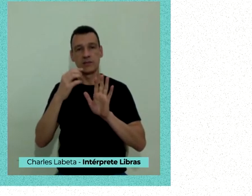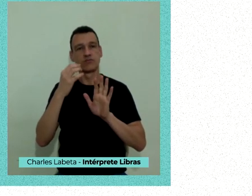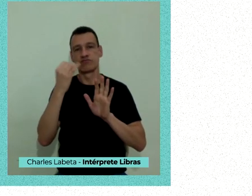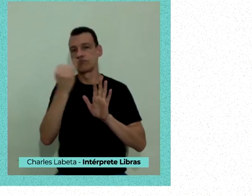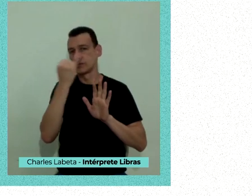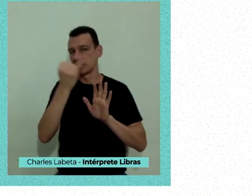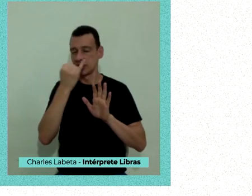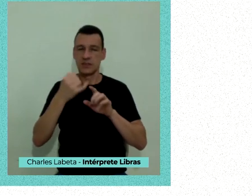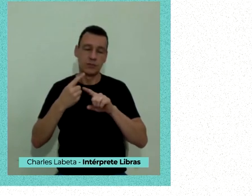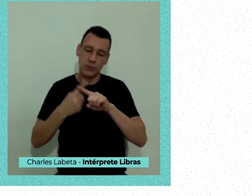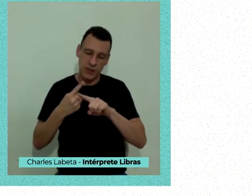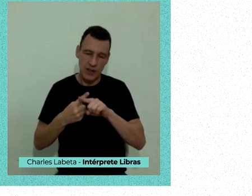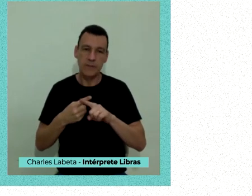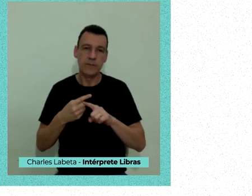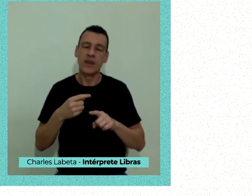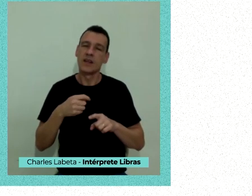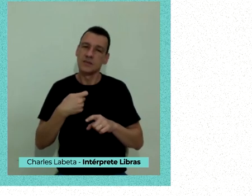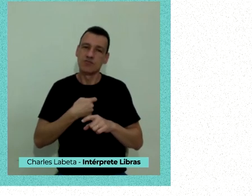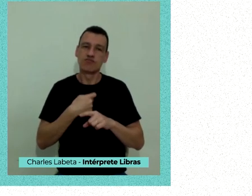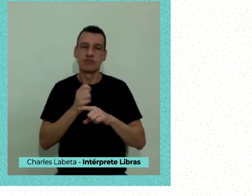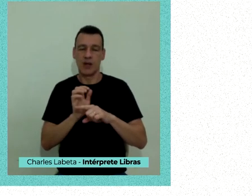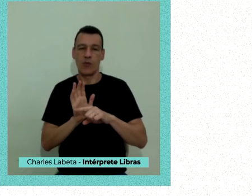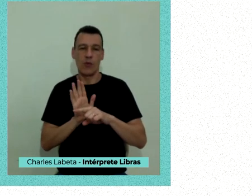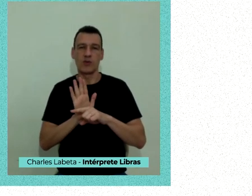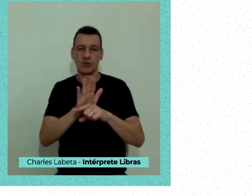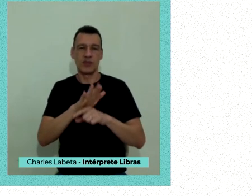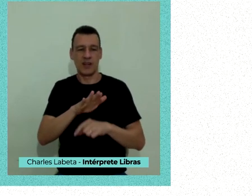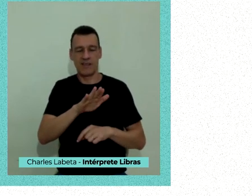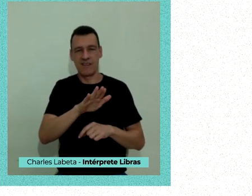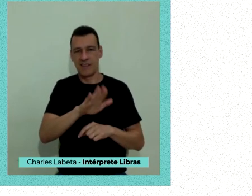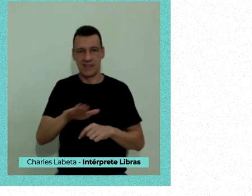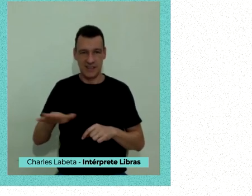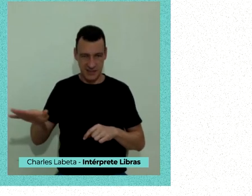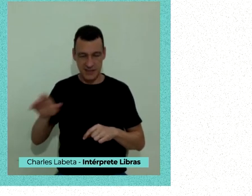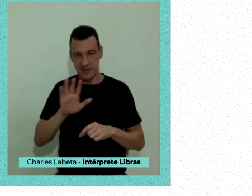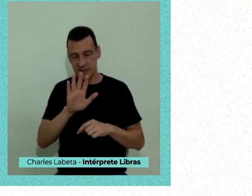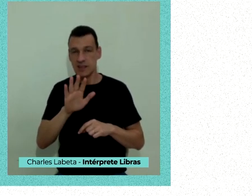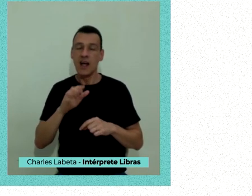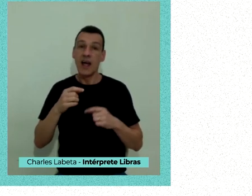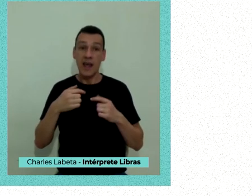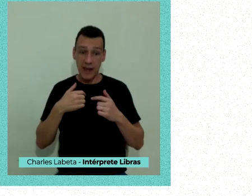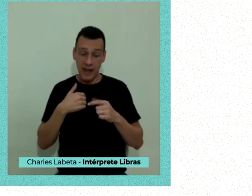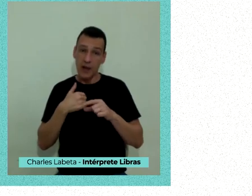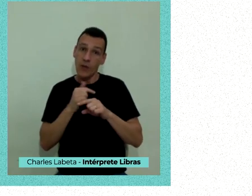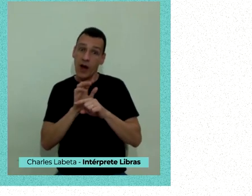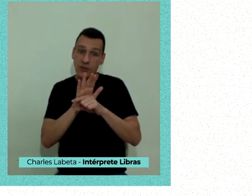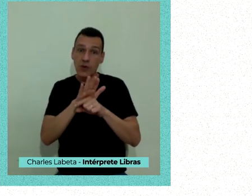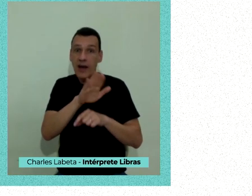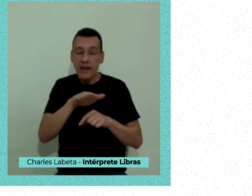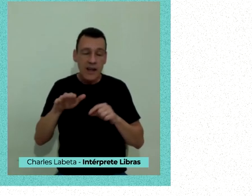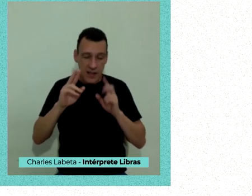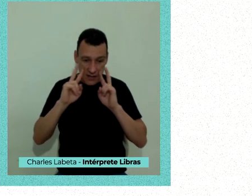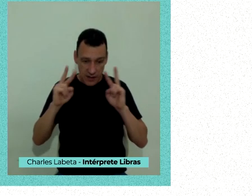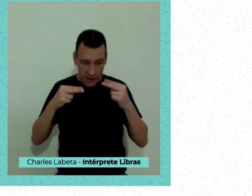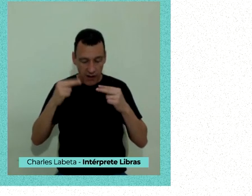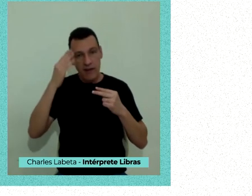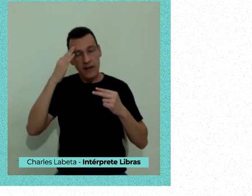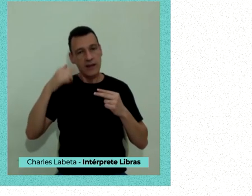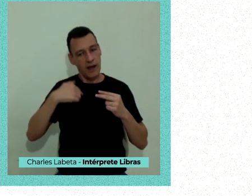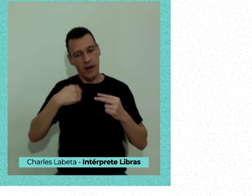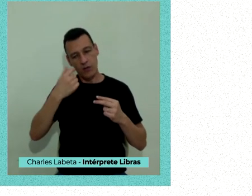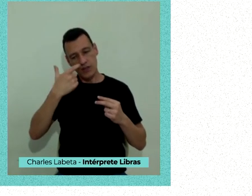vive para as crianças, que a partir dali ela consegue se perceber enquanto indivíduo. Nós temos dois processos,